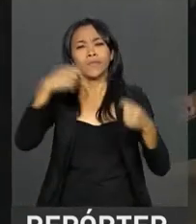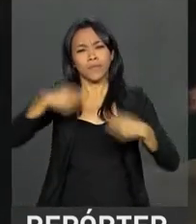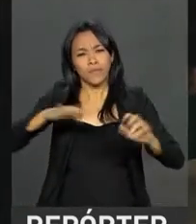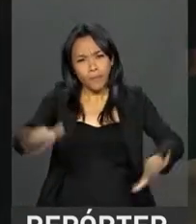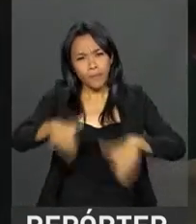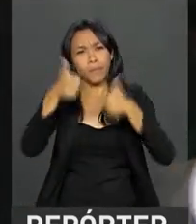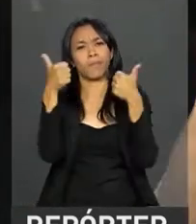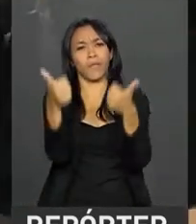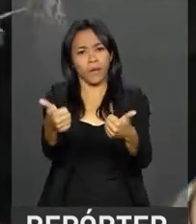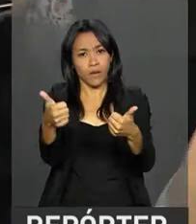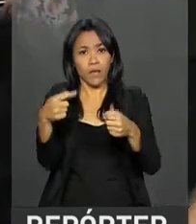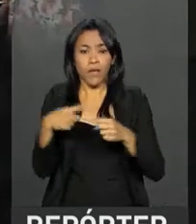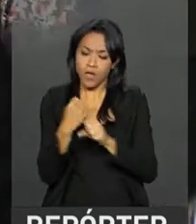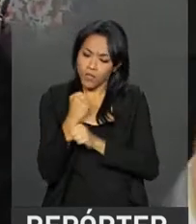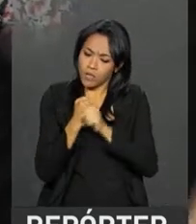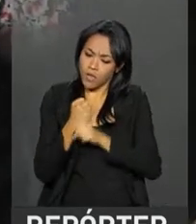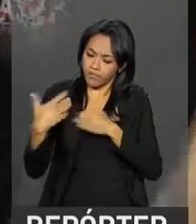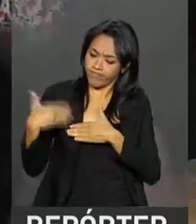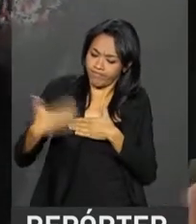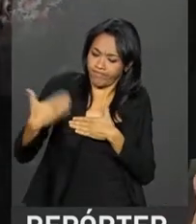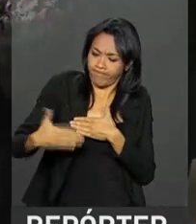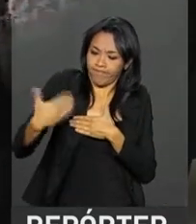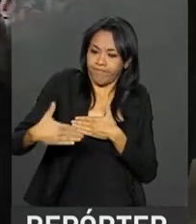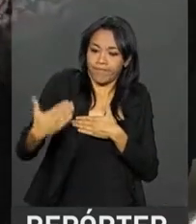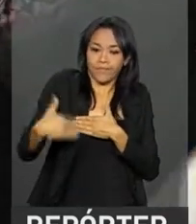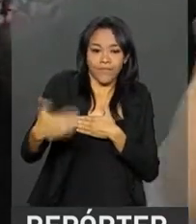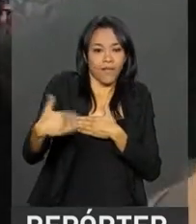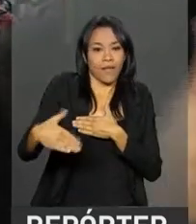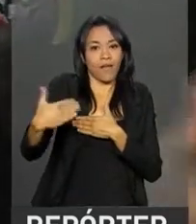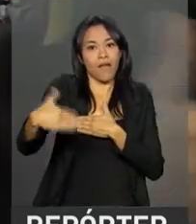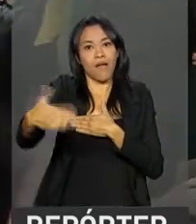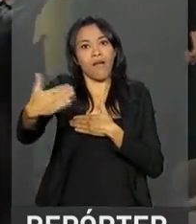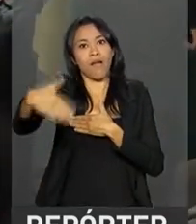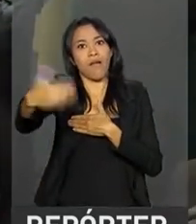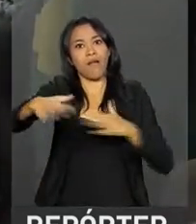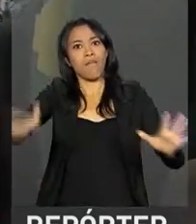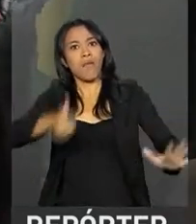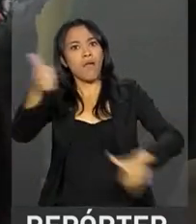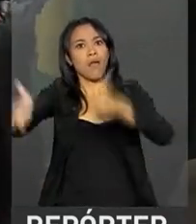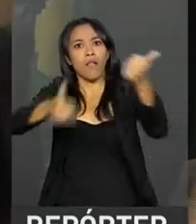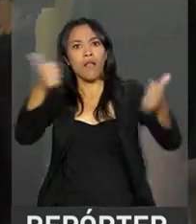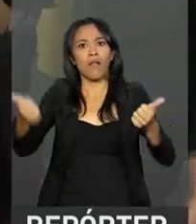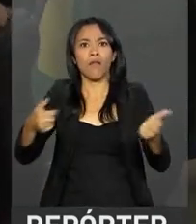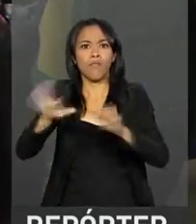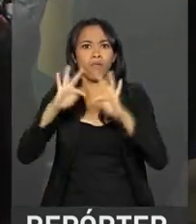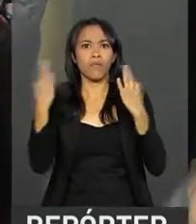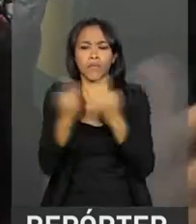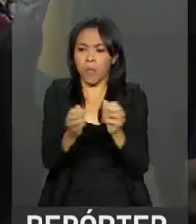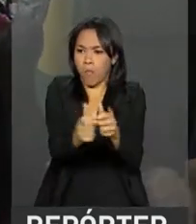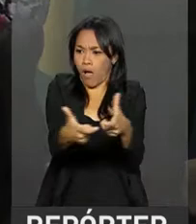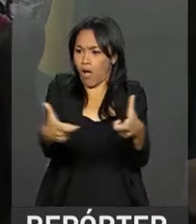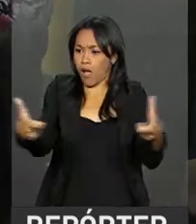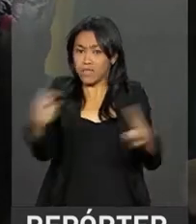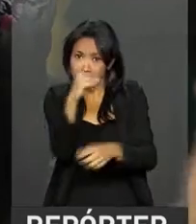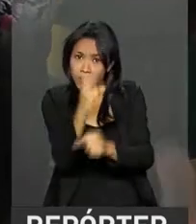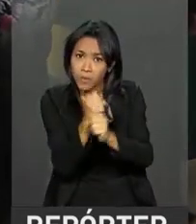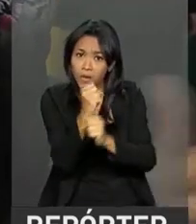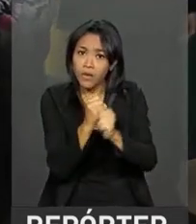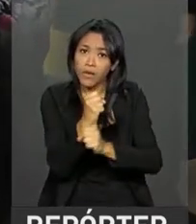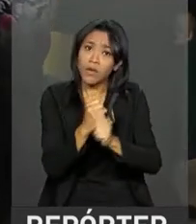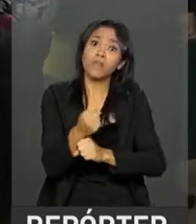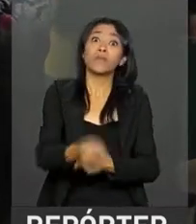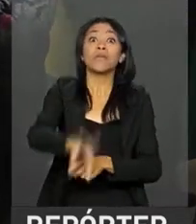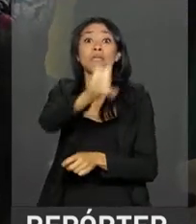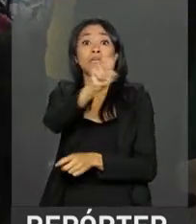e ao longo dos anos vai cantando a vida da cidade mas sem novas famílias isso quer dizer o que no final de cinco anos teremos 500